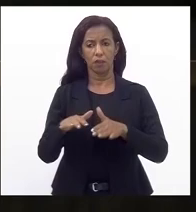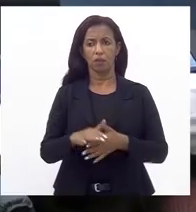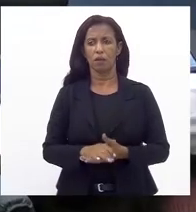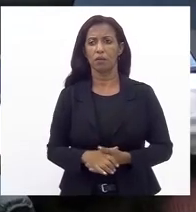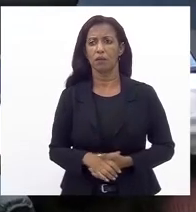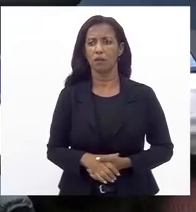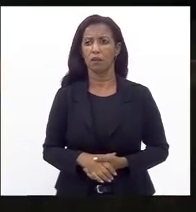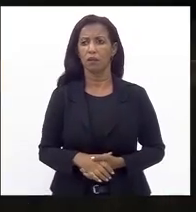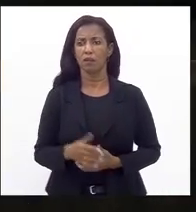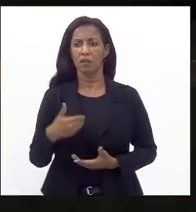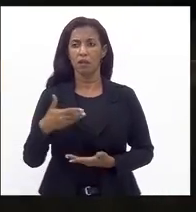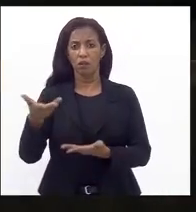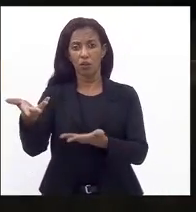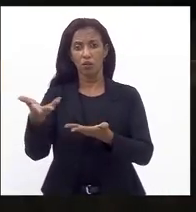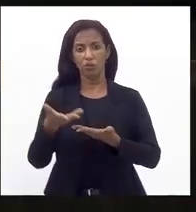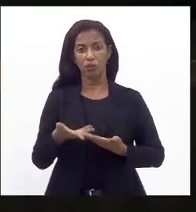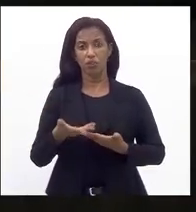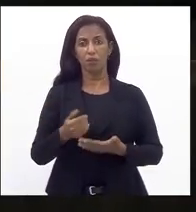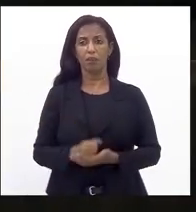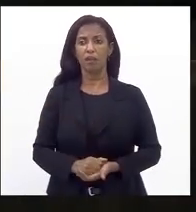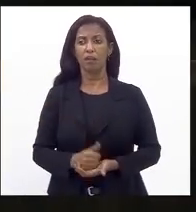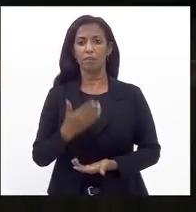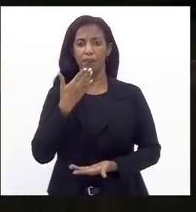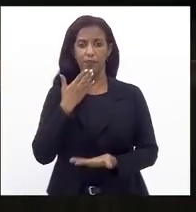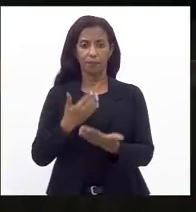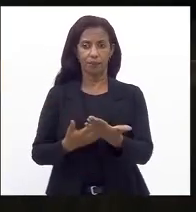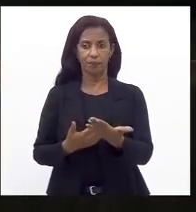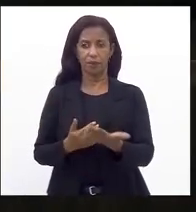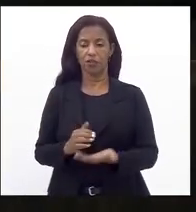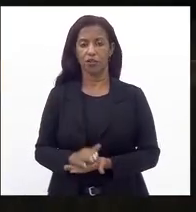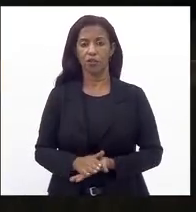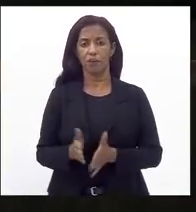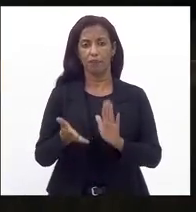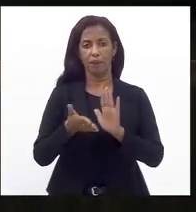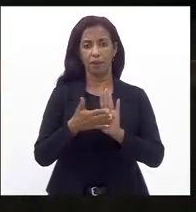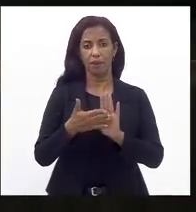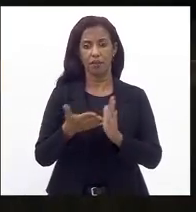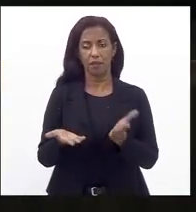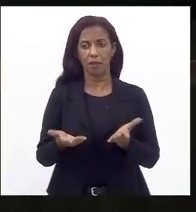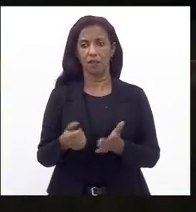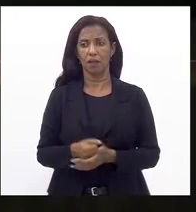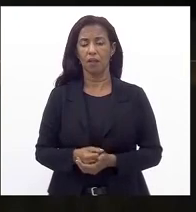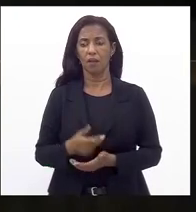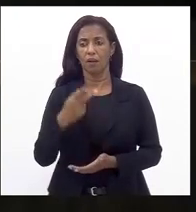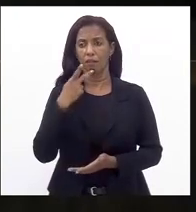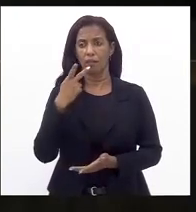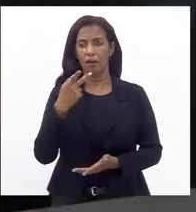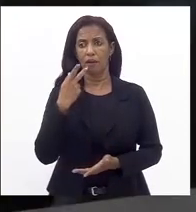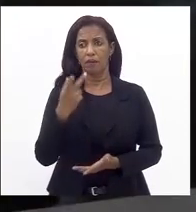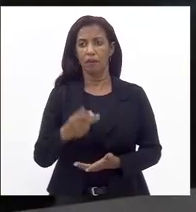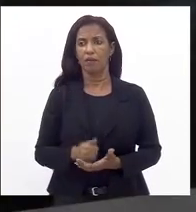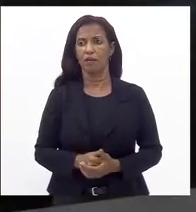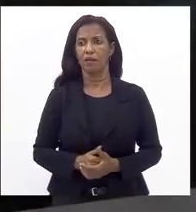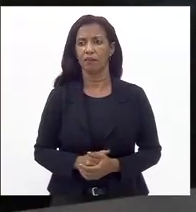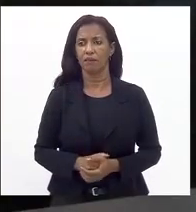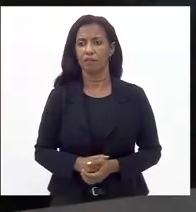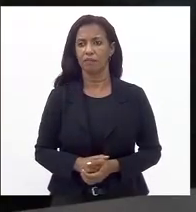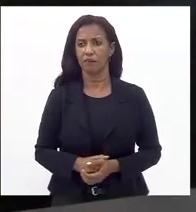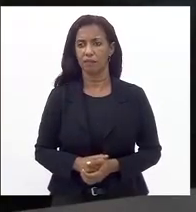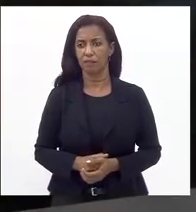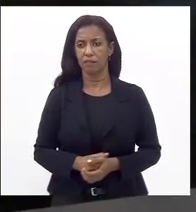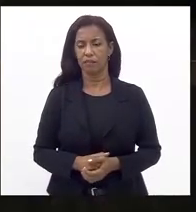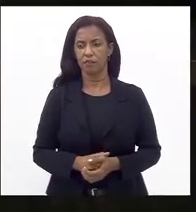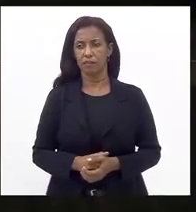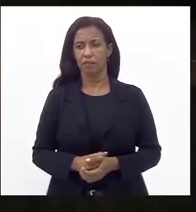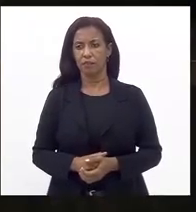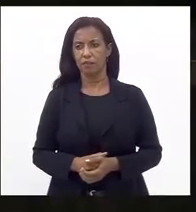vota Eu chamei a vossa excelência e pedir antes de voz silêncio Inicial parecer é possível para falar dos digitar mais não a